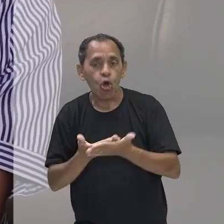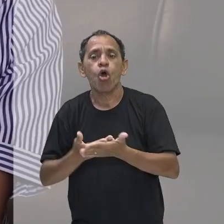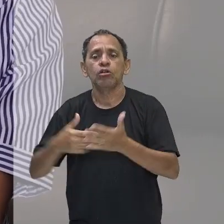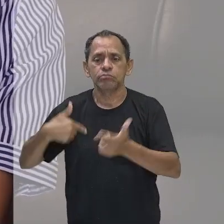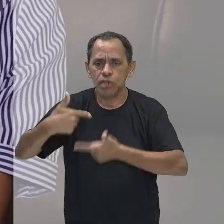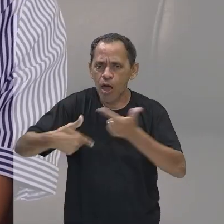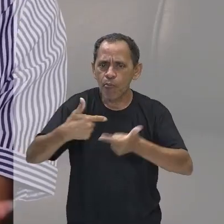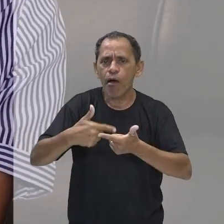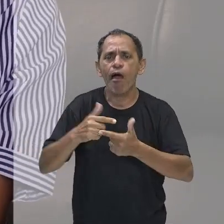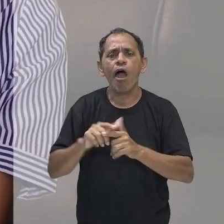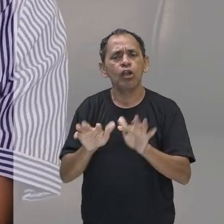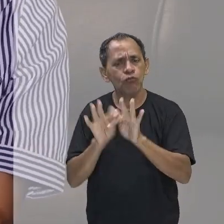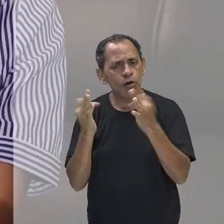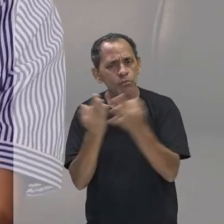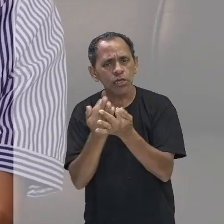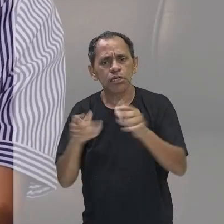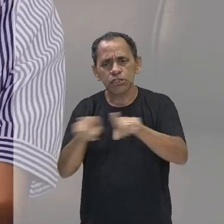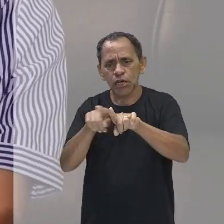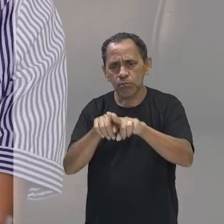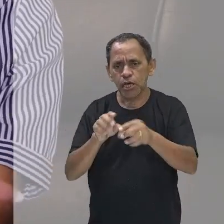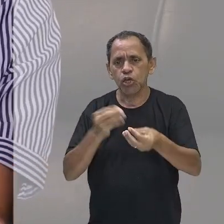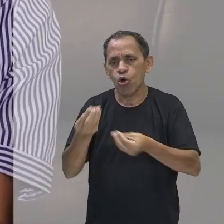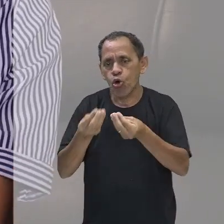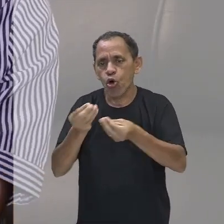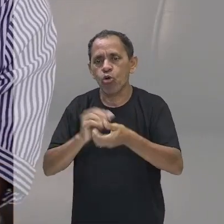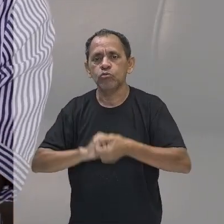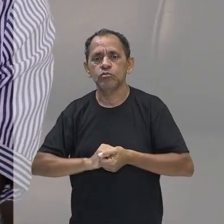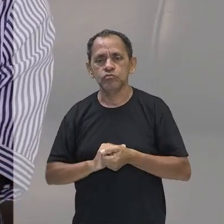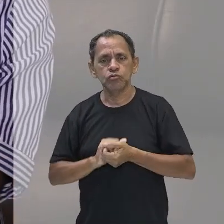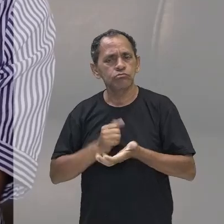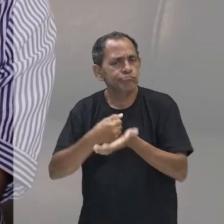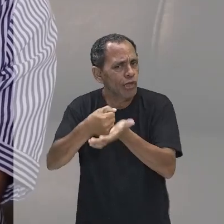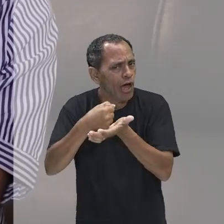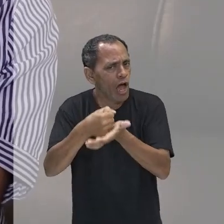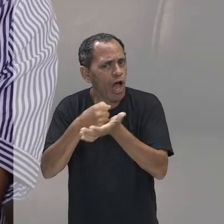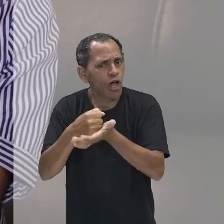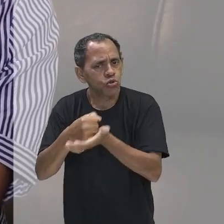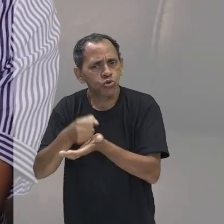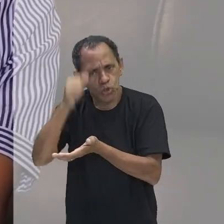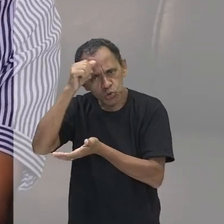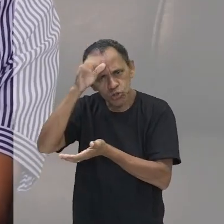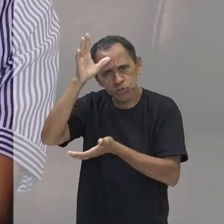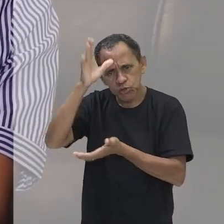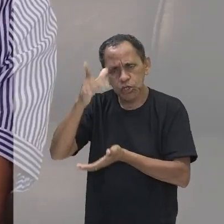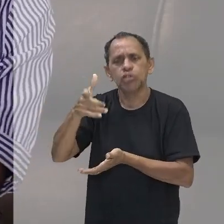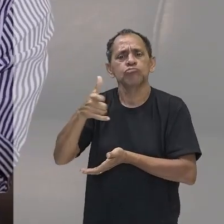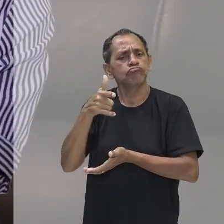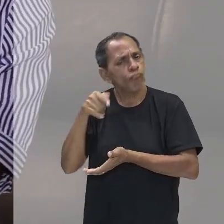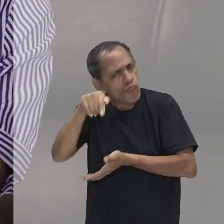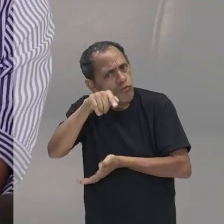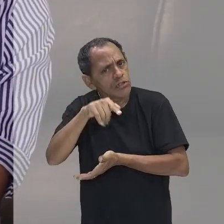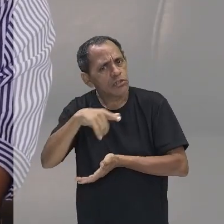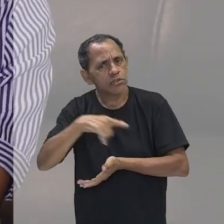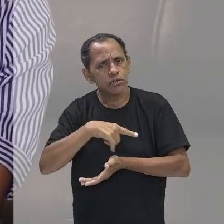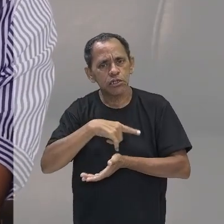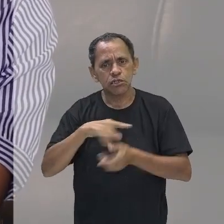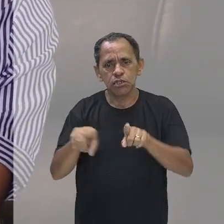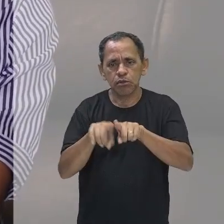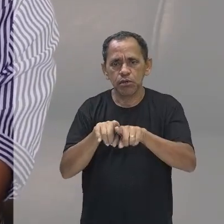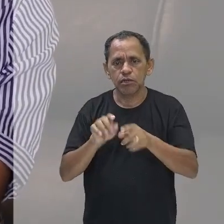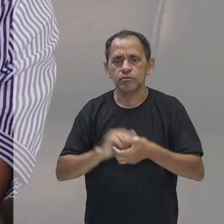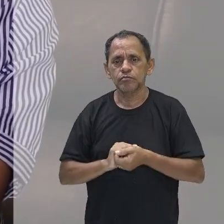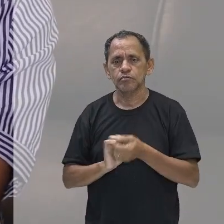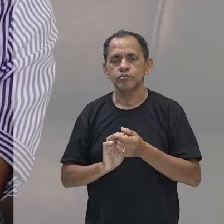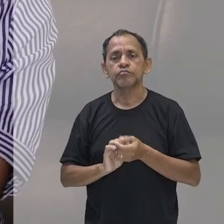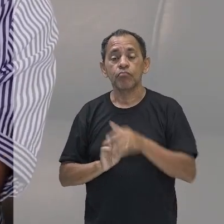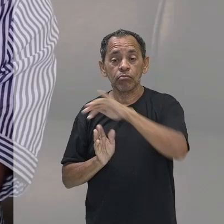própria família, em que você complementa e que você ajuda com os seus conhecimentos. Quando a gente já parte para falar